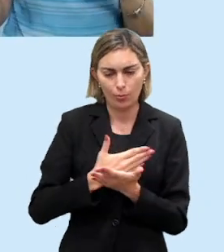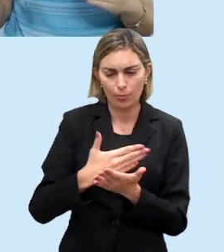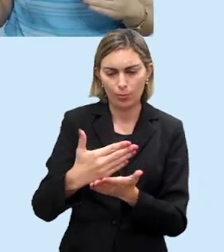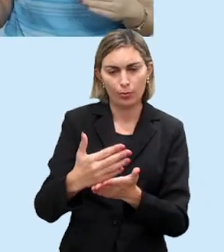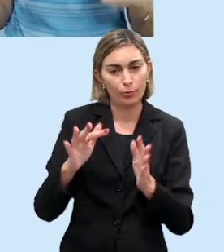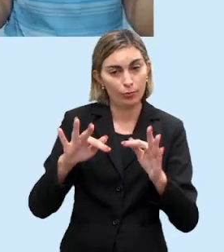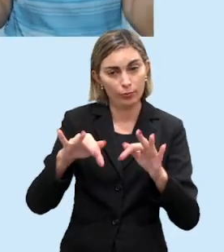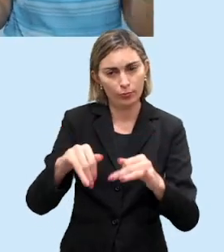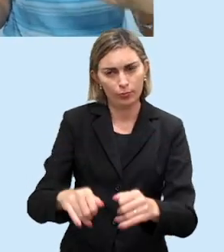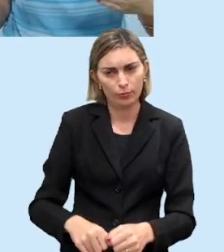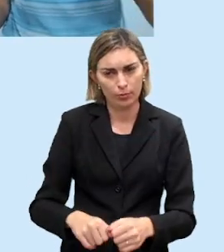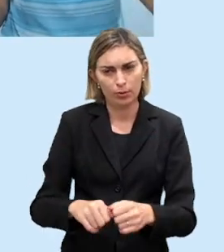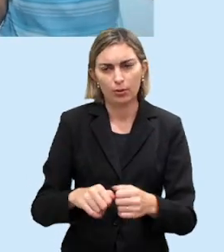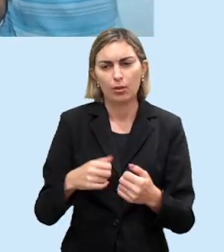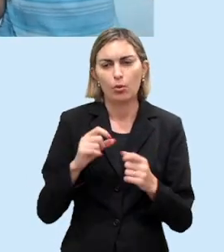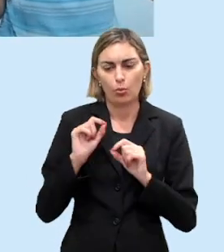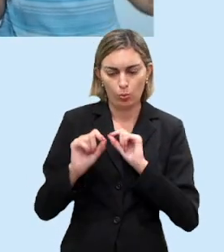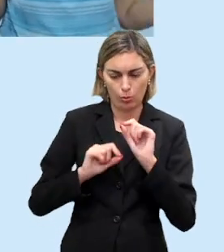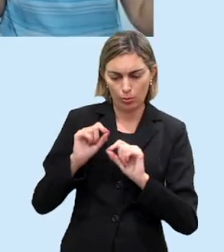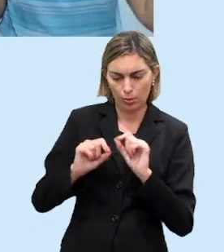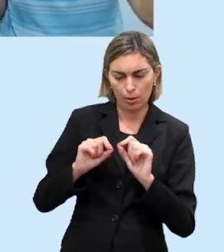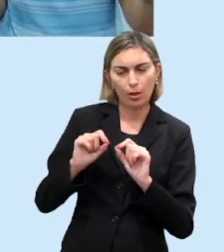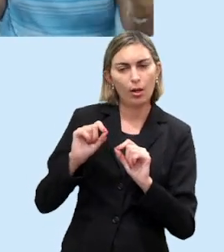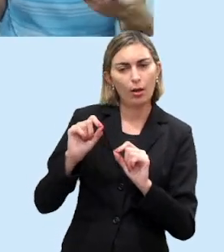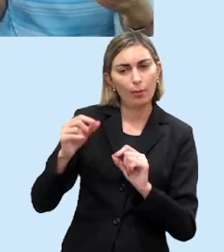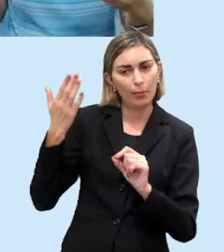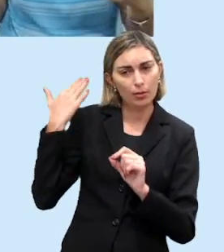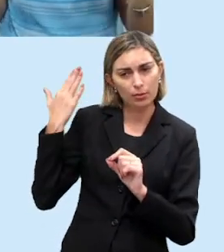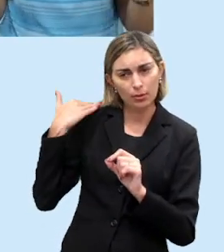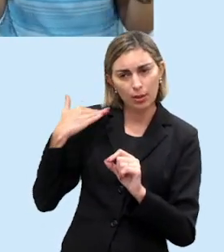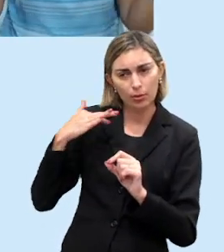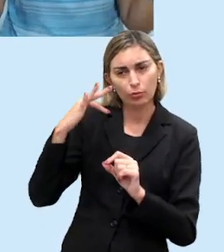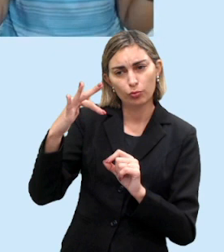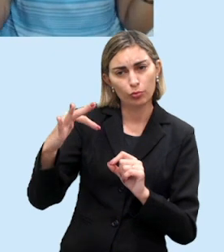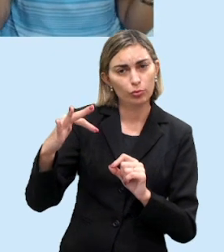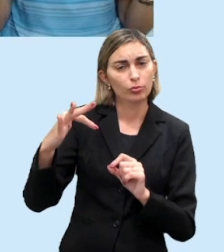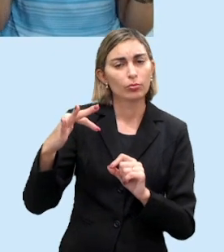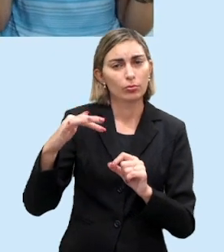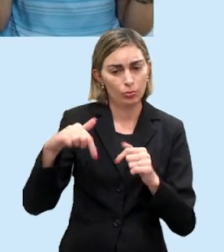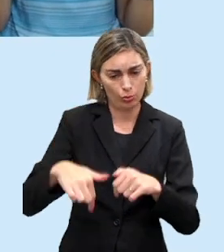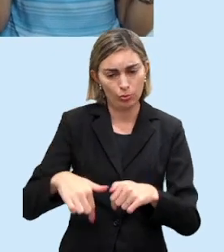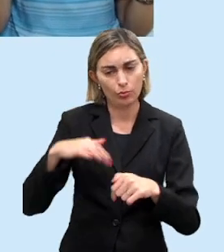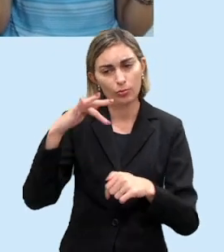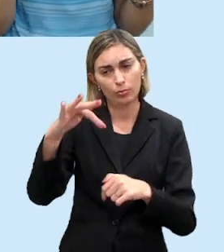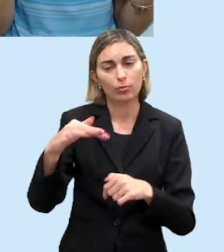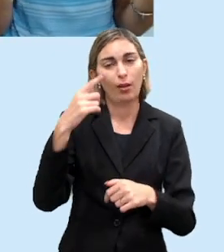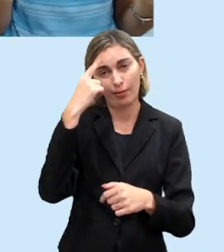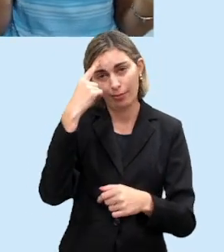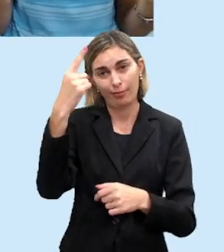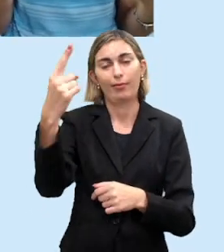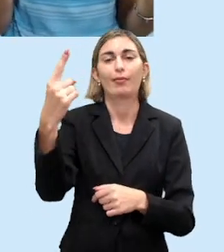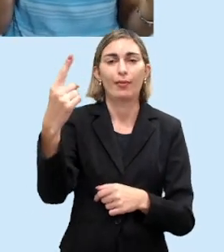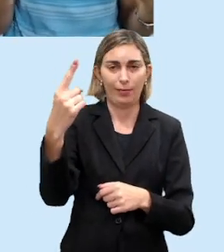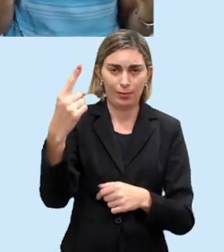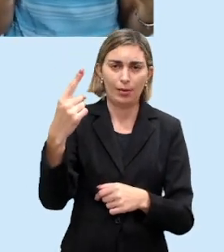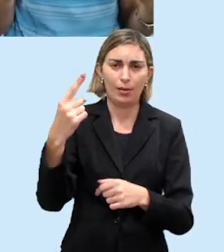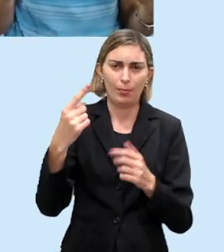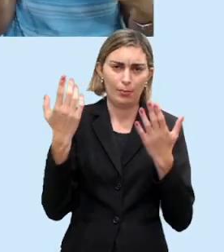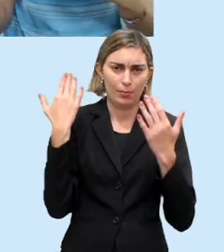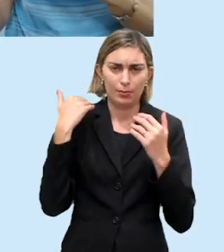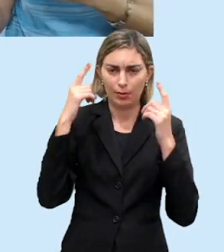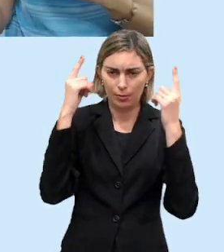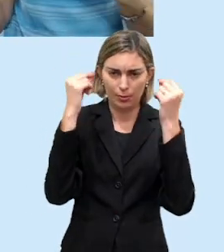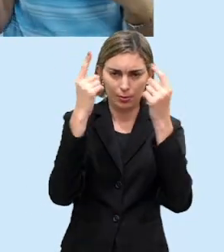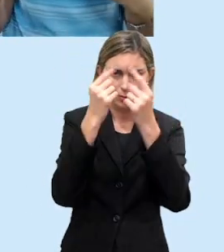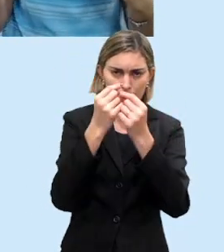e o fim, o que é, o que era e o que será. Não é? Então veja que essa ideia, desde o alfabeto grego, não é,